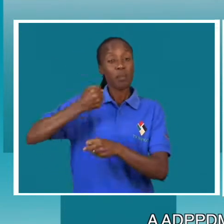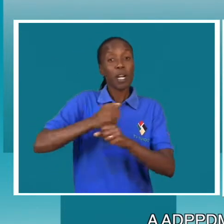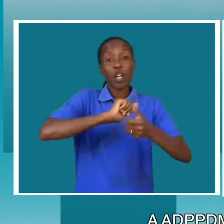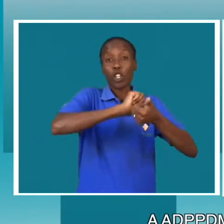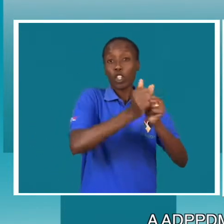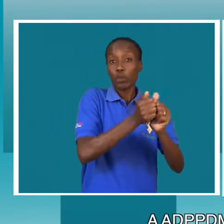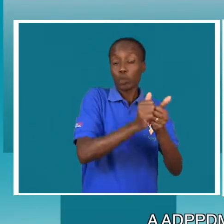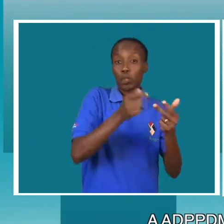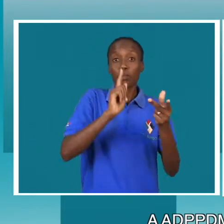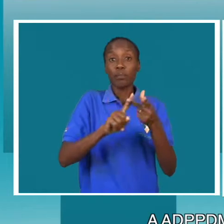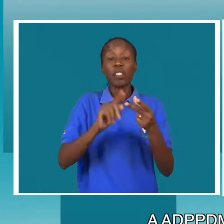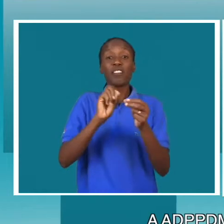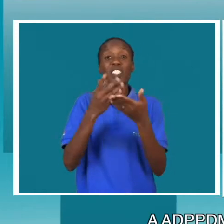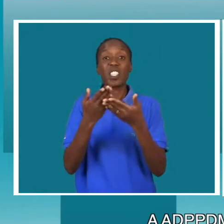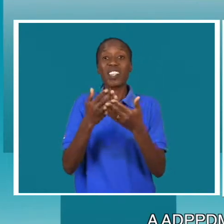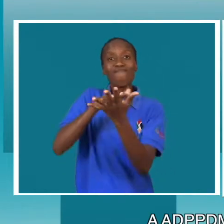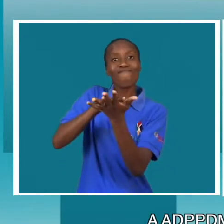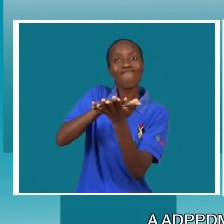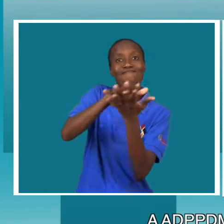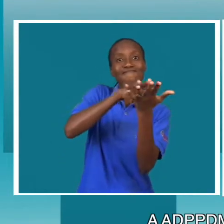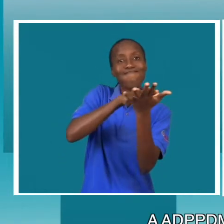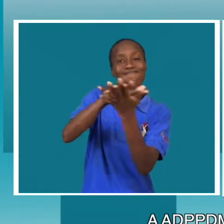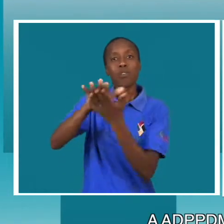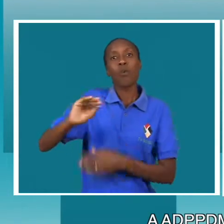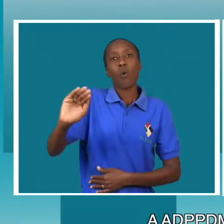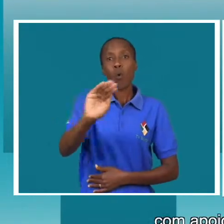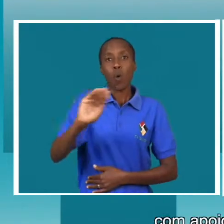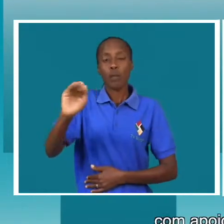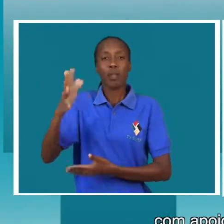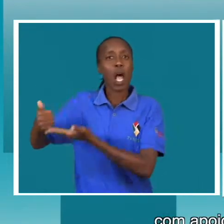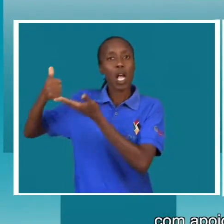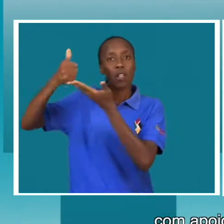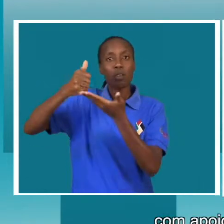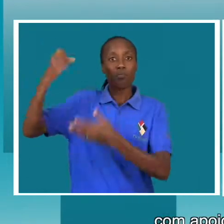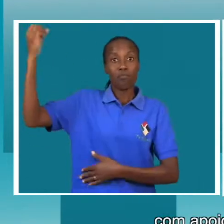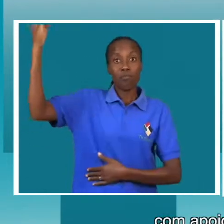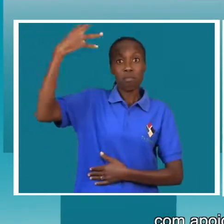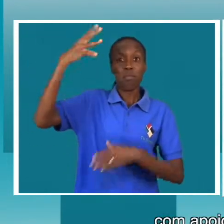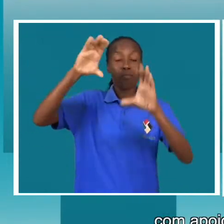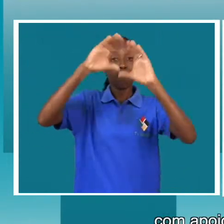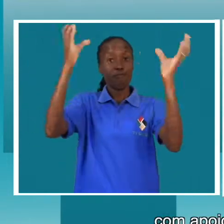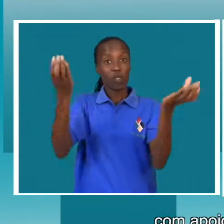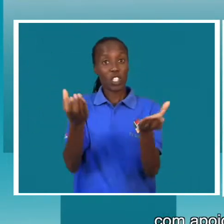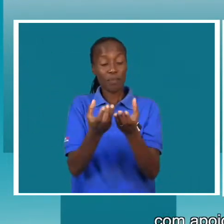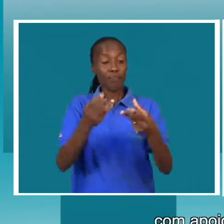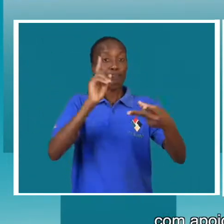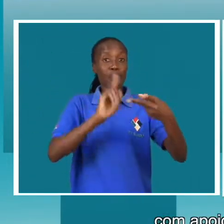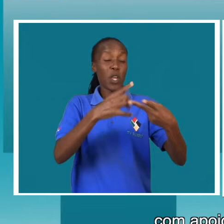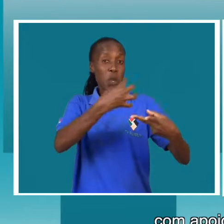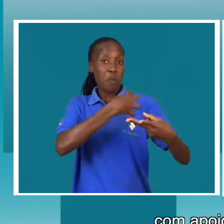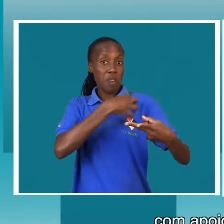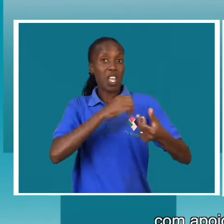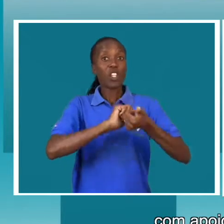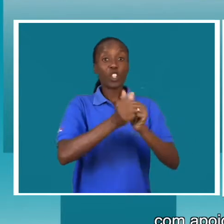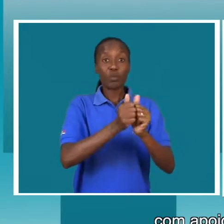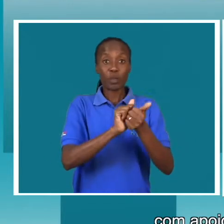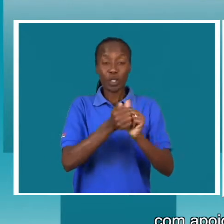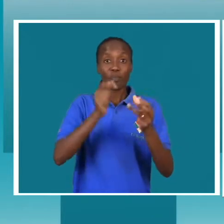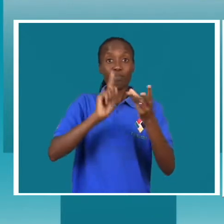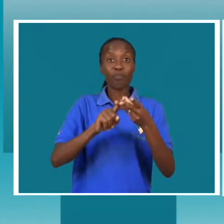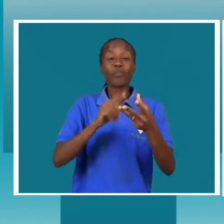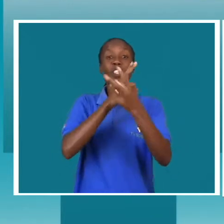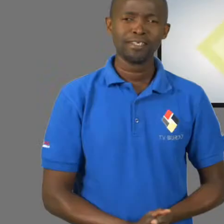desporto e na reabilitação baseada na comunidade com o apoio da Light for the Old e do Ministério do Desporto